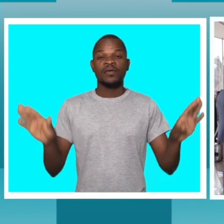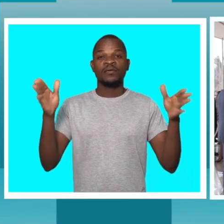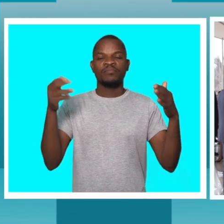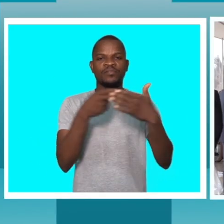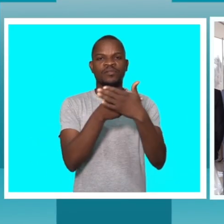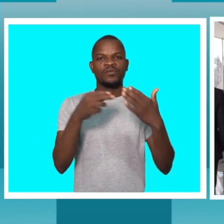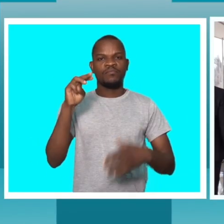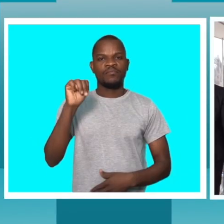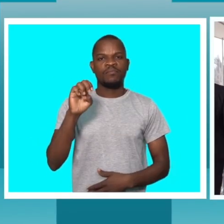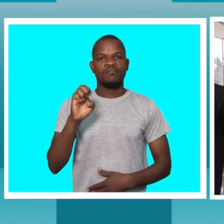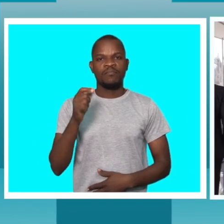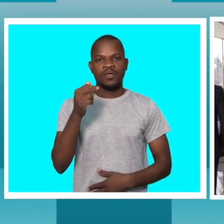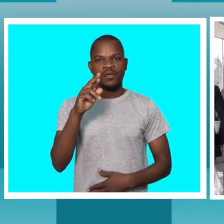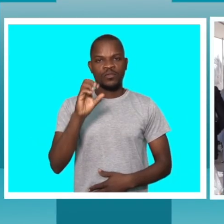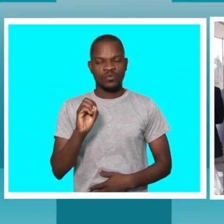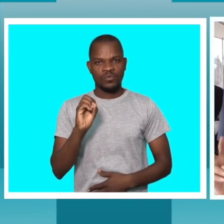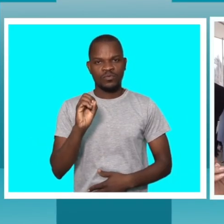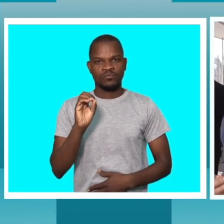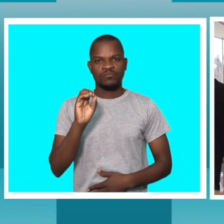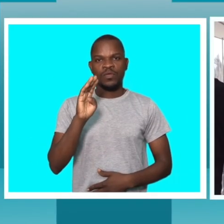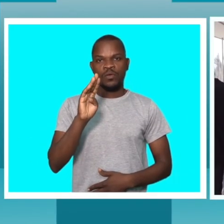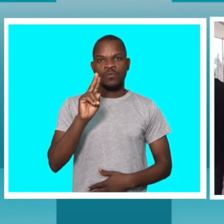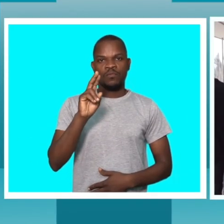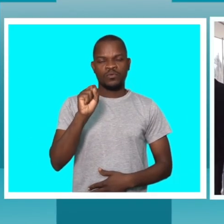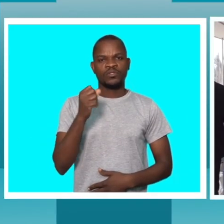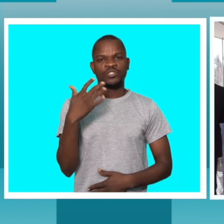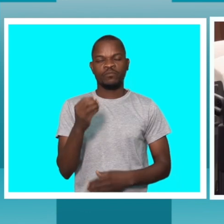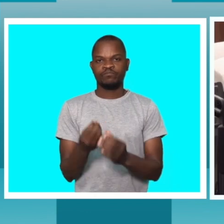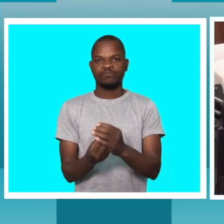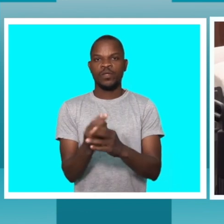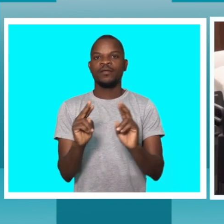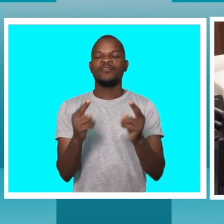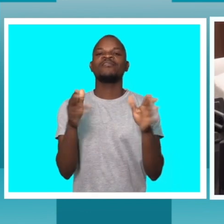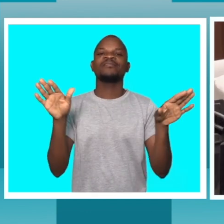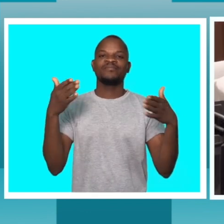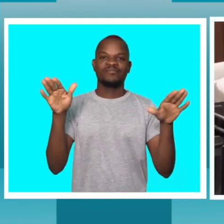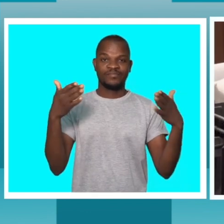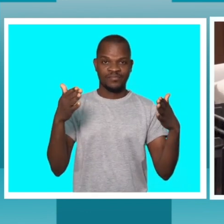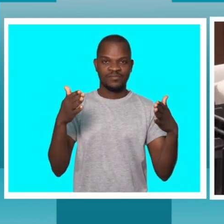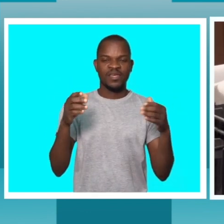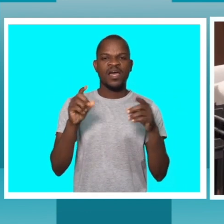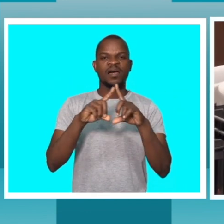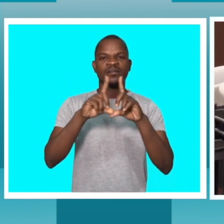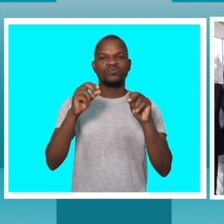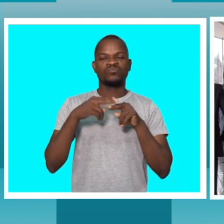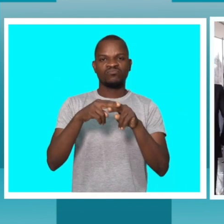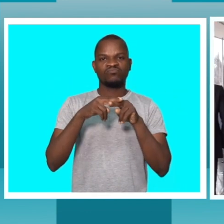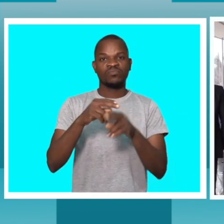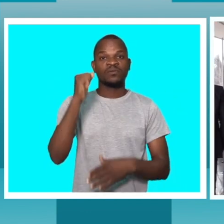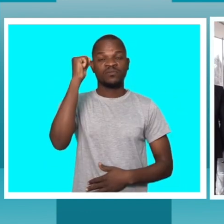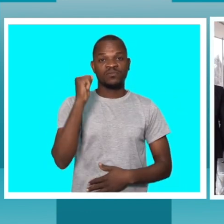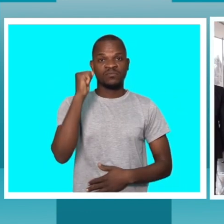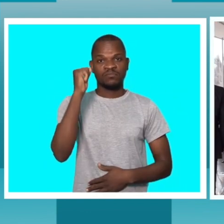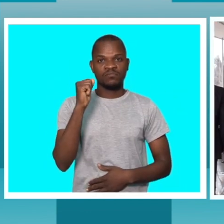A Metrobus criou uma brand, não é? Uma outra empresa chamada Tour by Metrobus, que vai